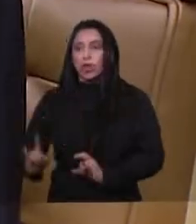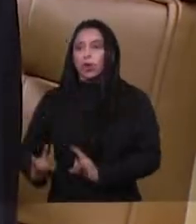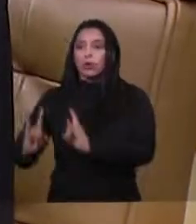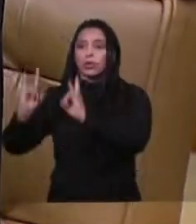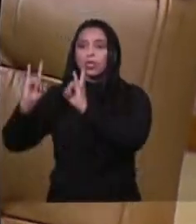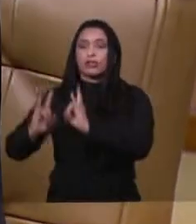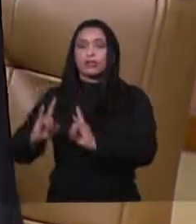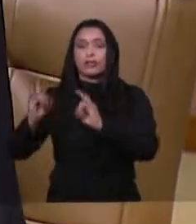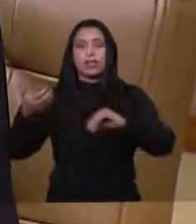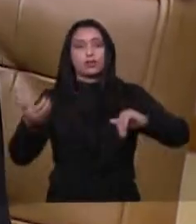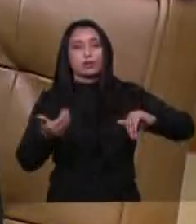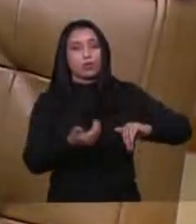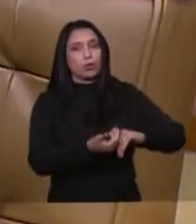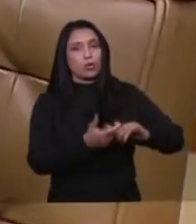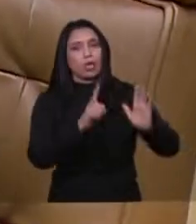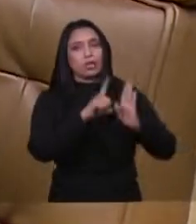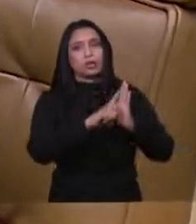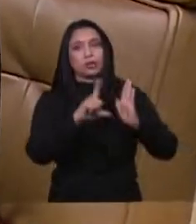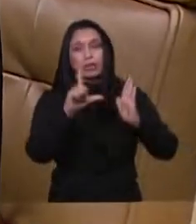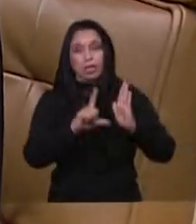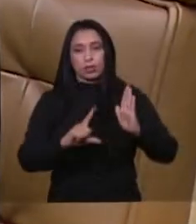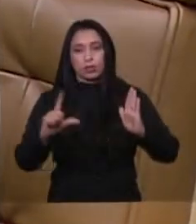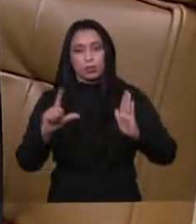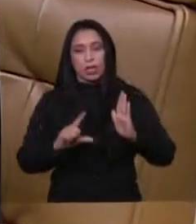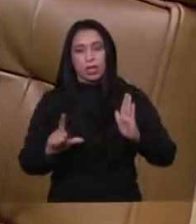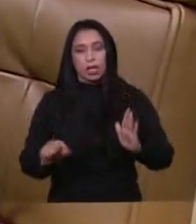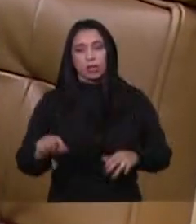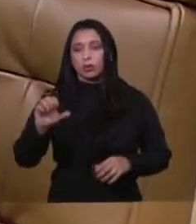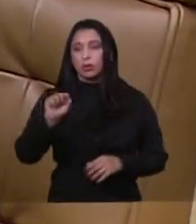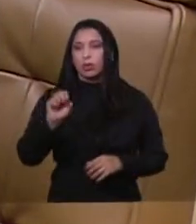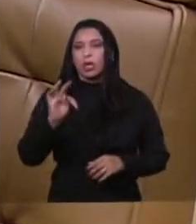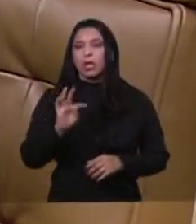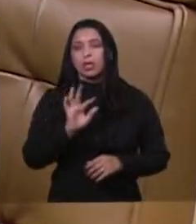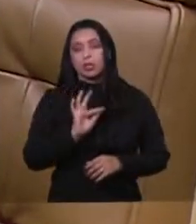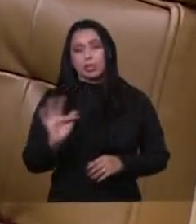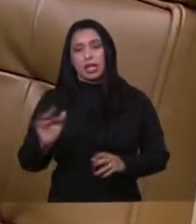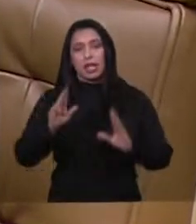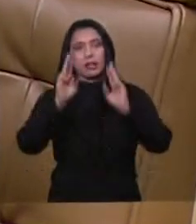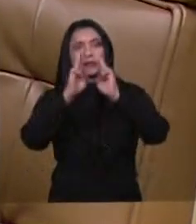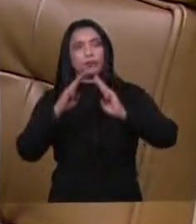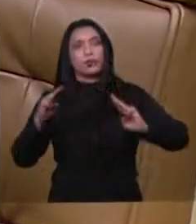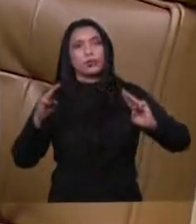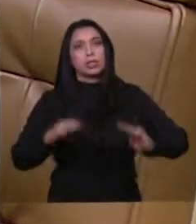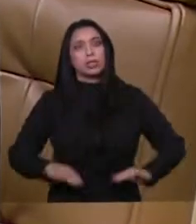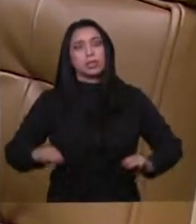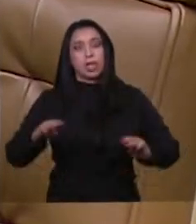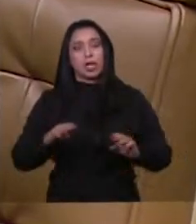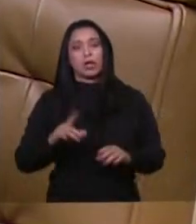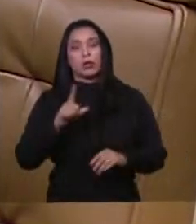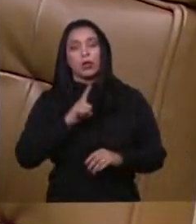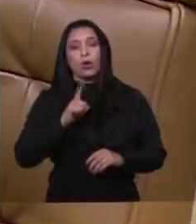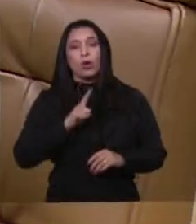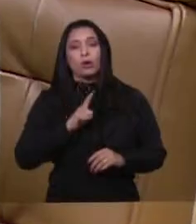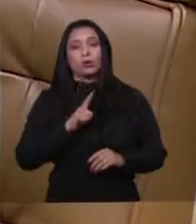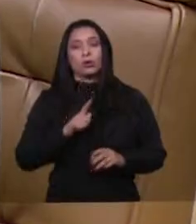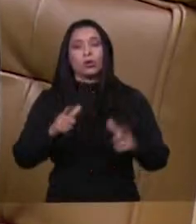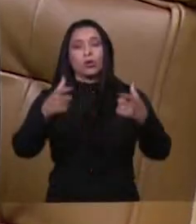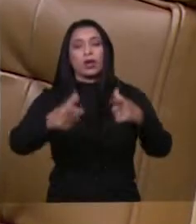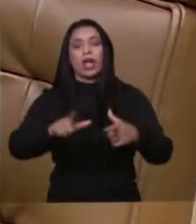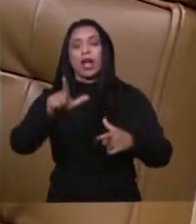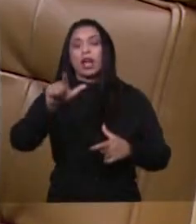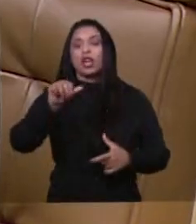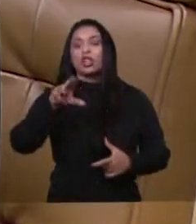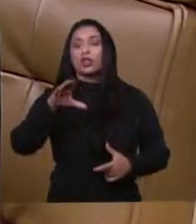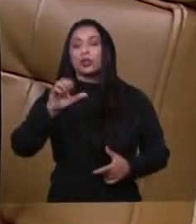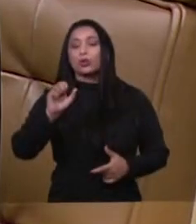Congresso Nacional, do Palácio do Planalto, do Supremo Tribunal Federal, do Museu da Cidade, do Espaço Lúcio Costa, além da Praça dos